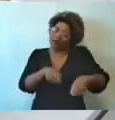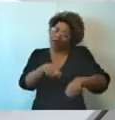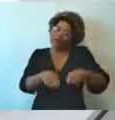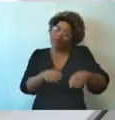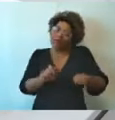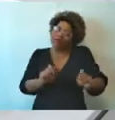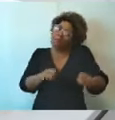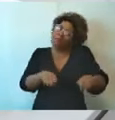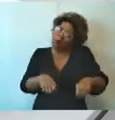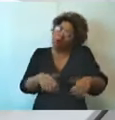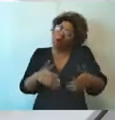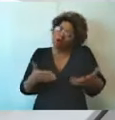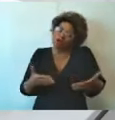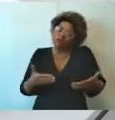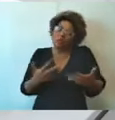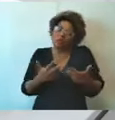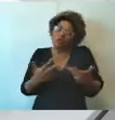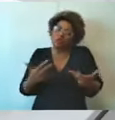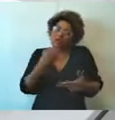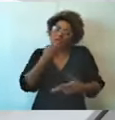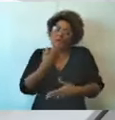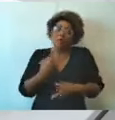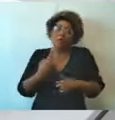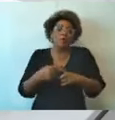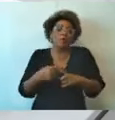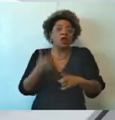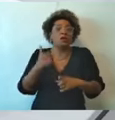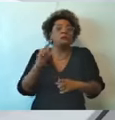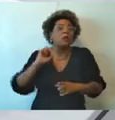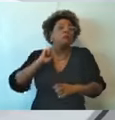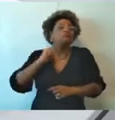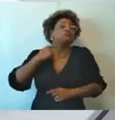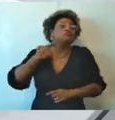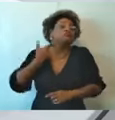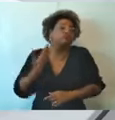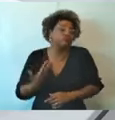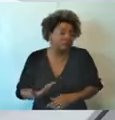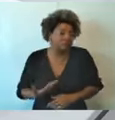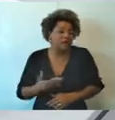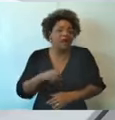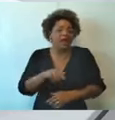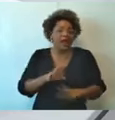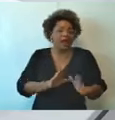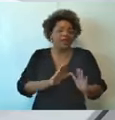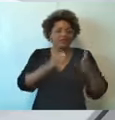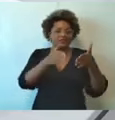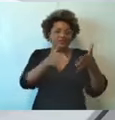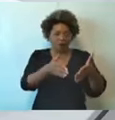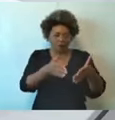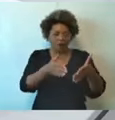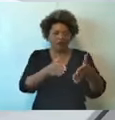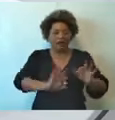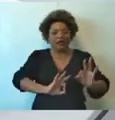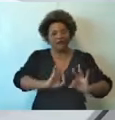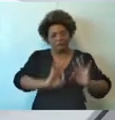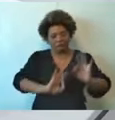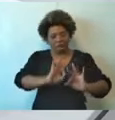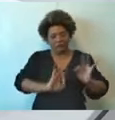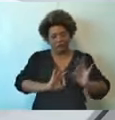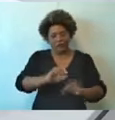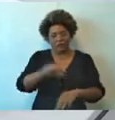não é poluente, de mobilidade ativa, é dentro desse espírito que está no plano diretor da cidade. Em relação à